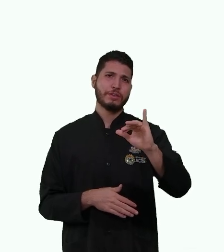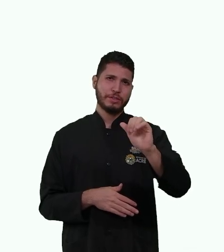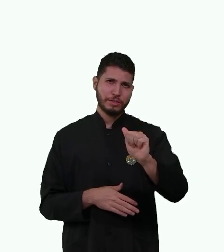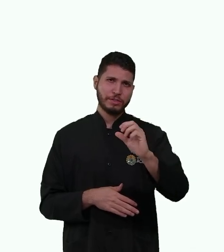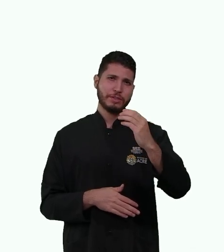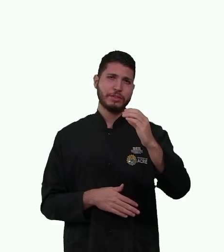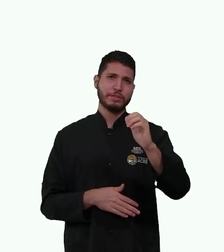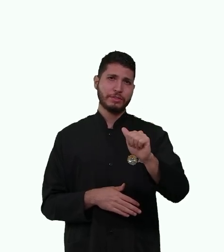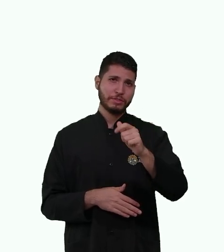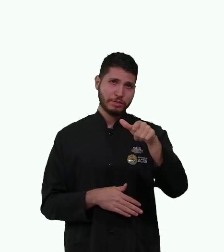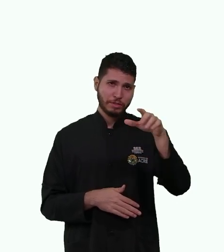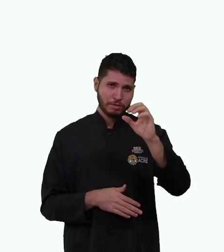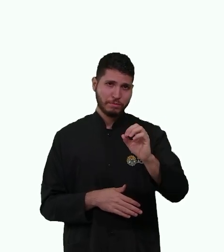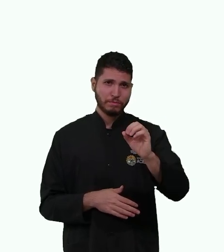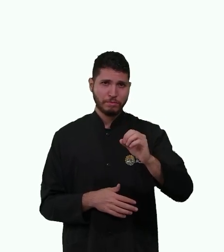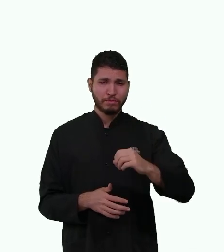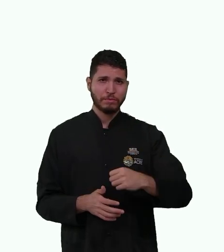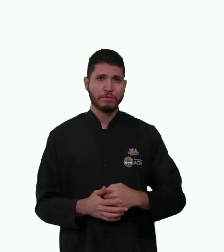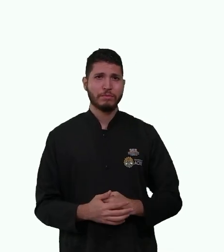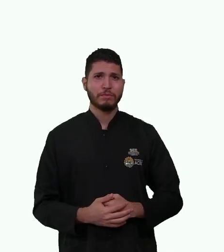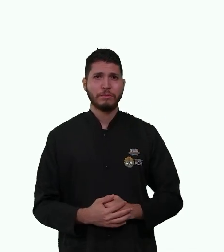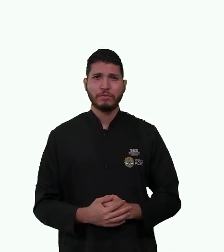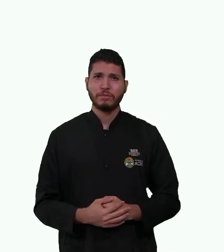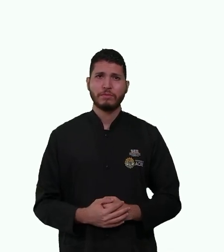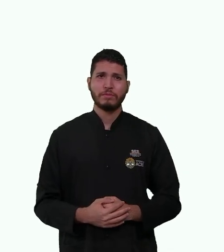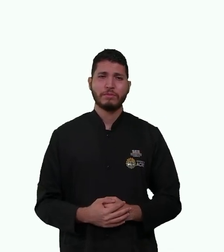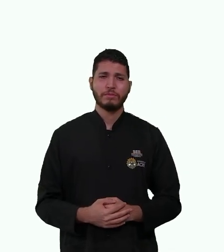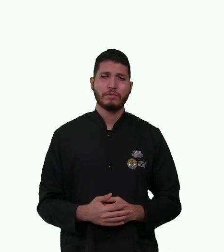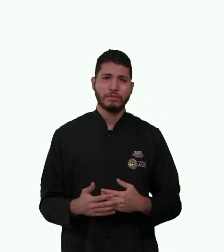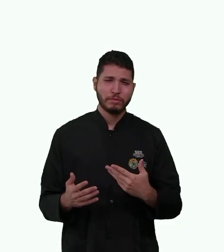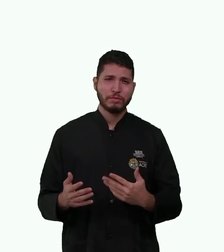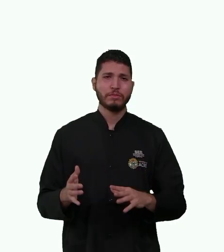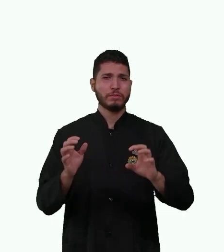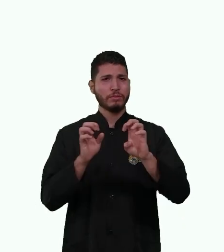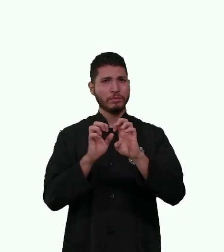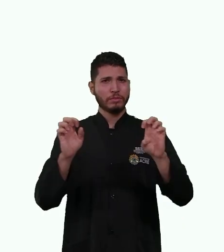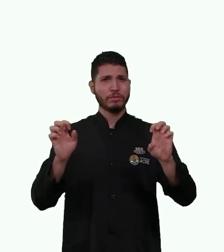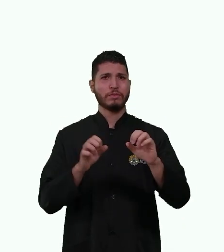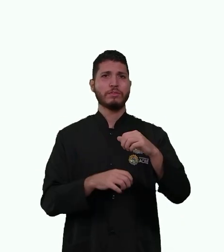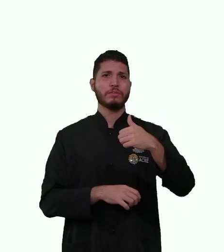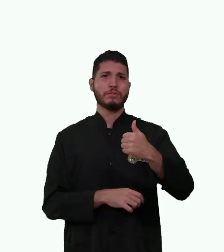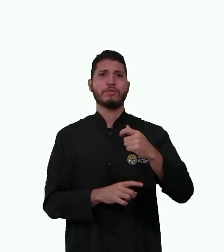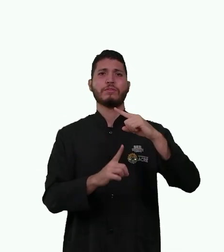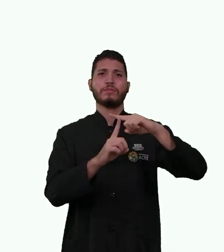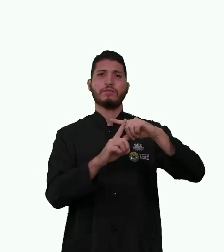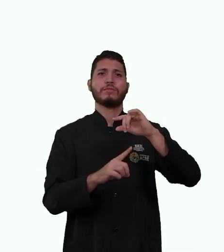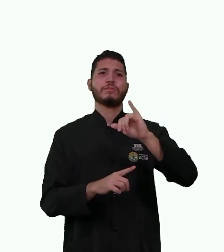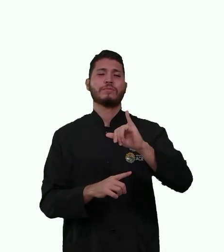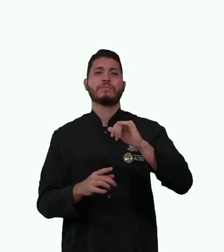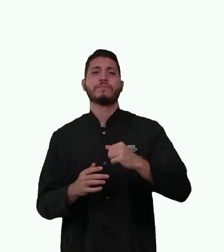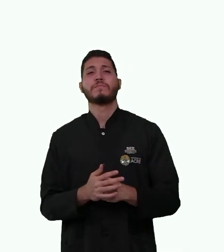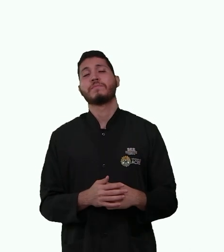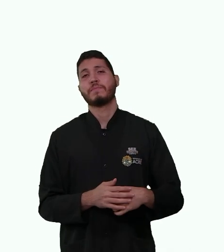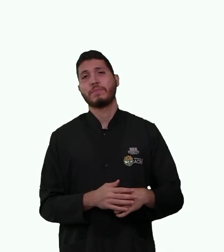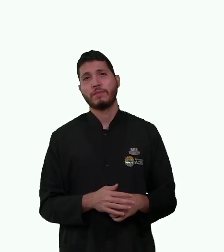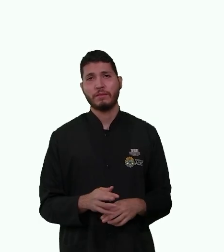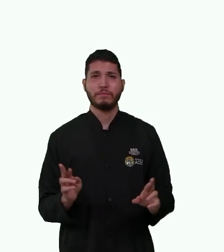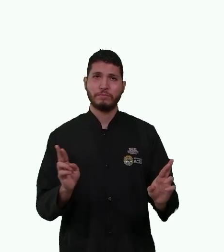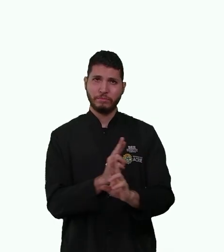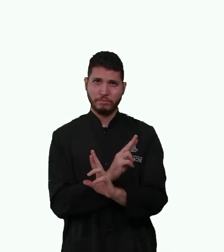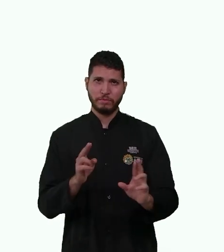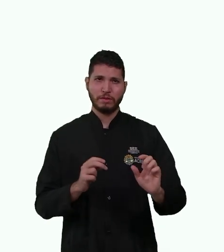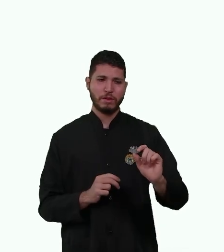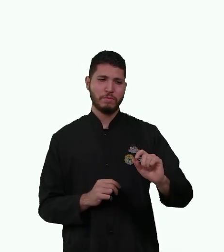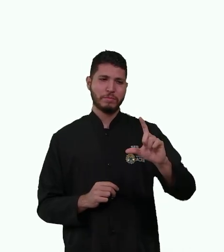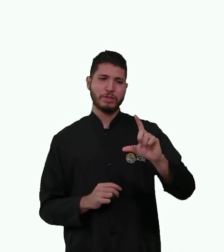total. Então, essa fórmula aqui do 1 mais i, 1 mais ou menos i, ela se refere a aumentos e descontos. Então, quando eu